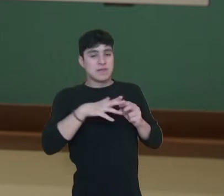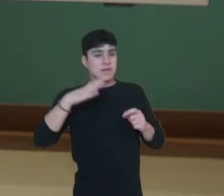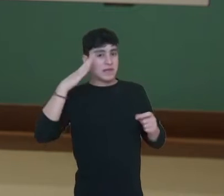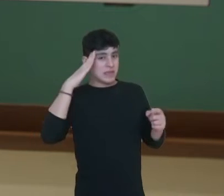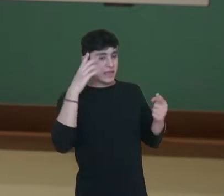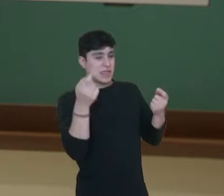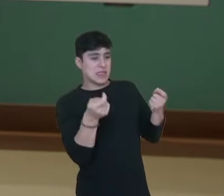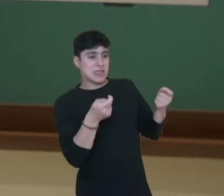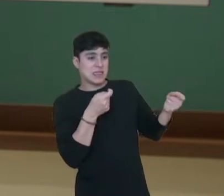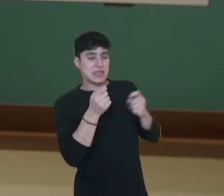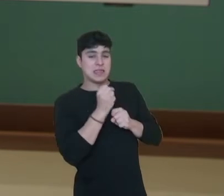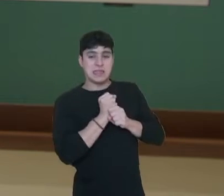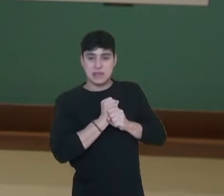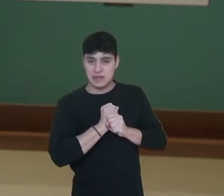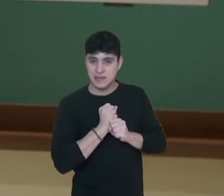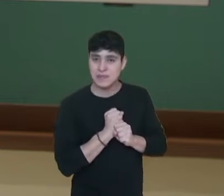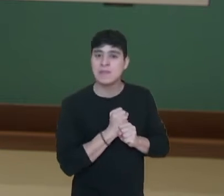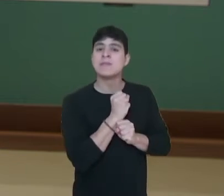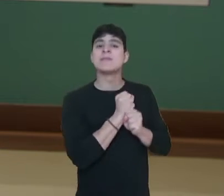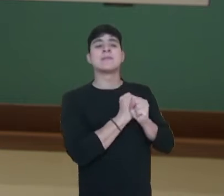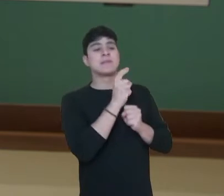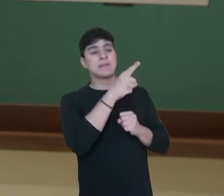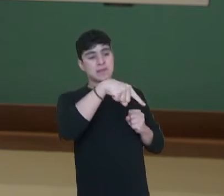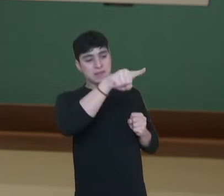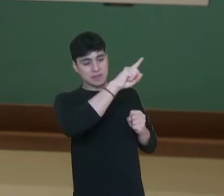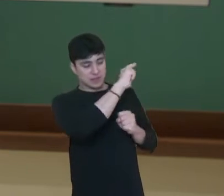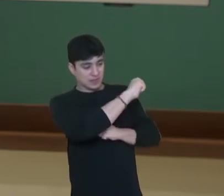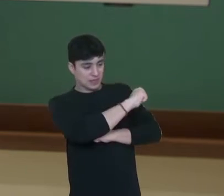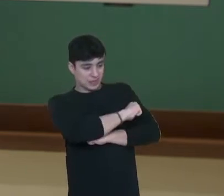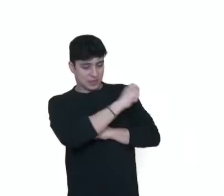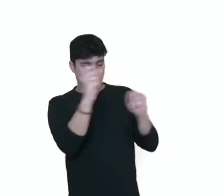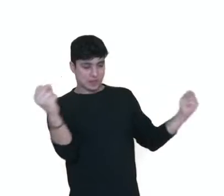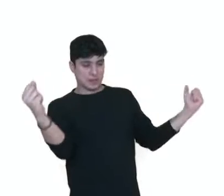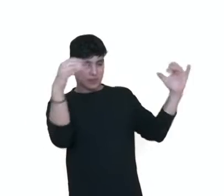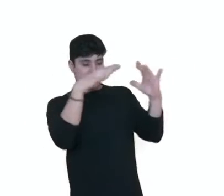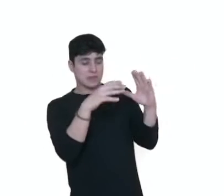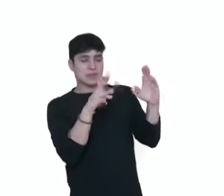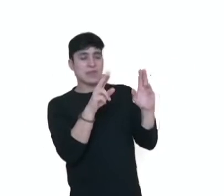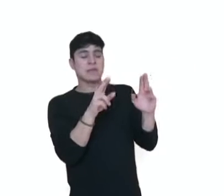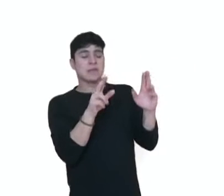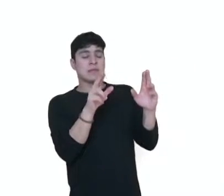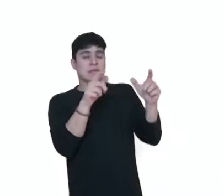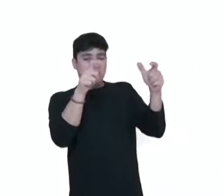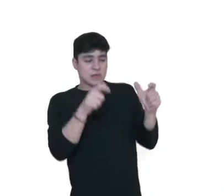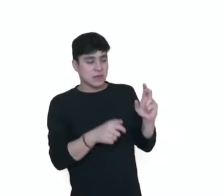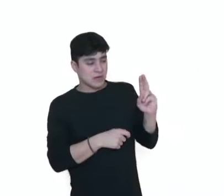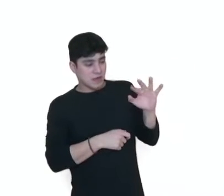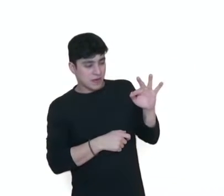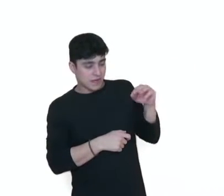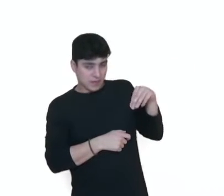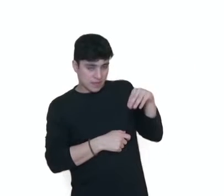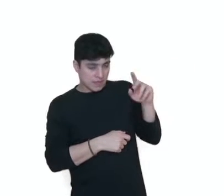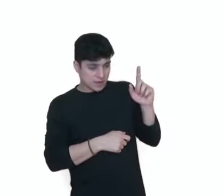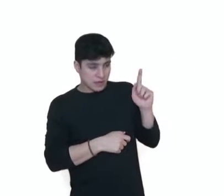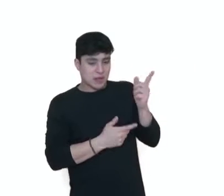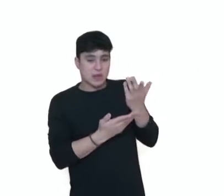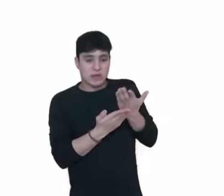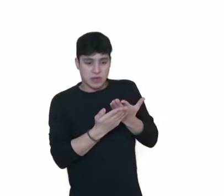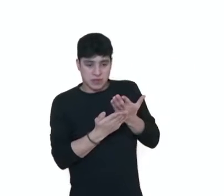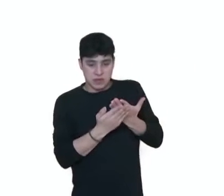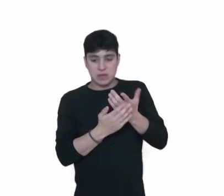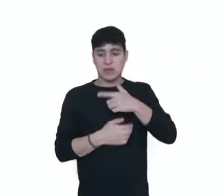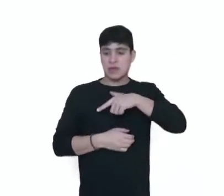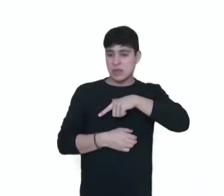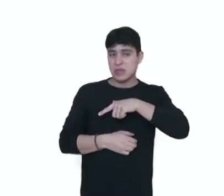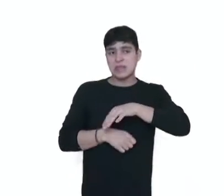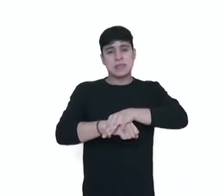vestibular por muitos anos. Os candidatos da Universidade Federal de Minas Gerais realizavam as provas de vestibular sob forte